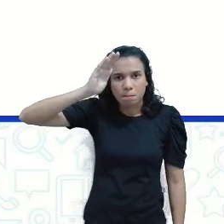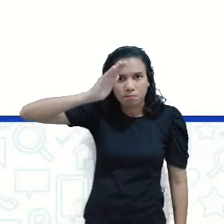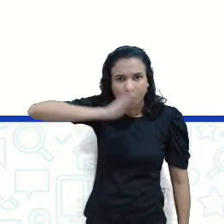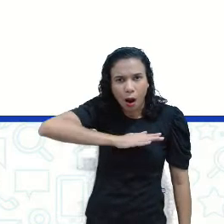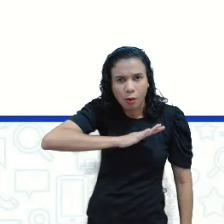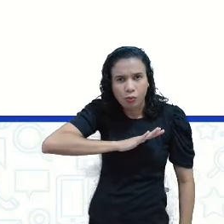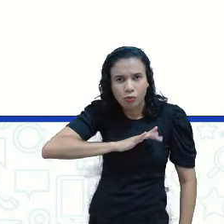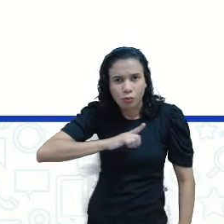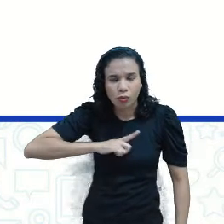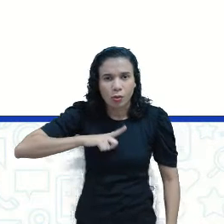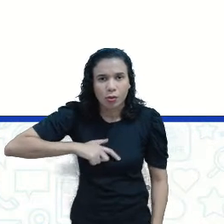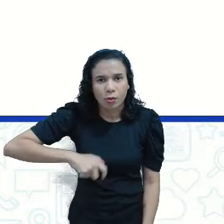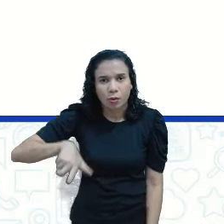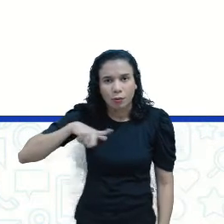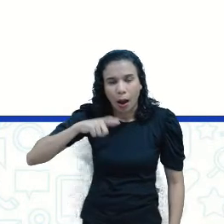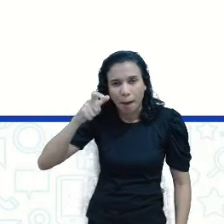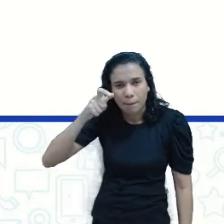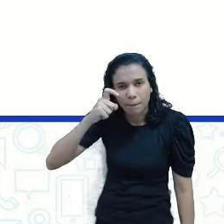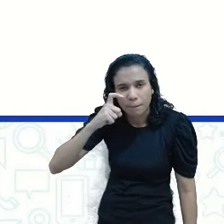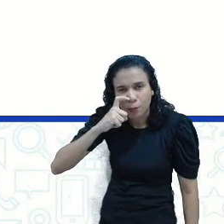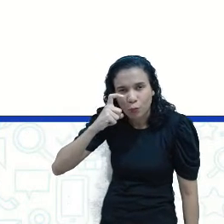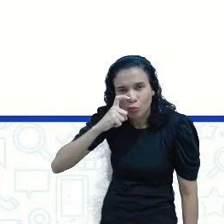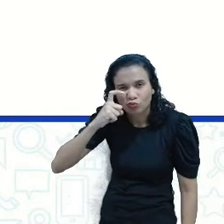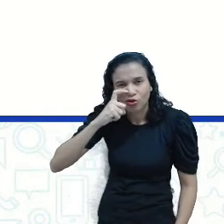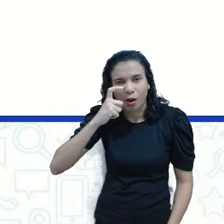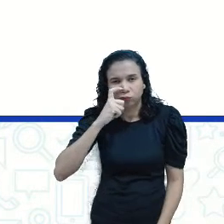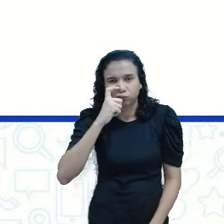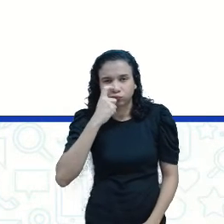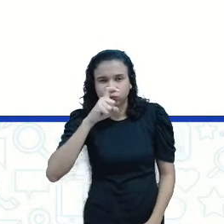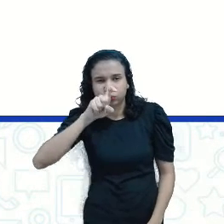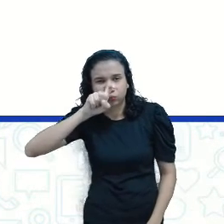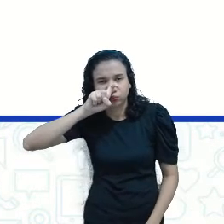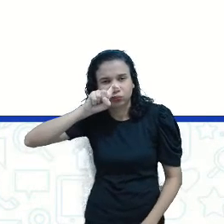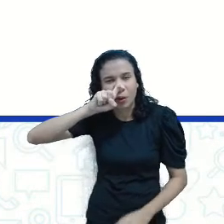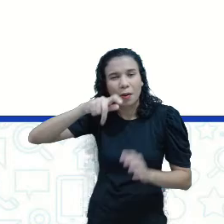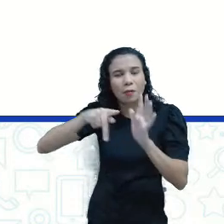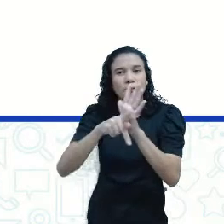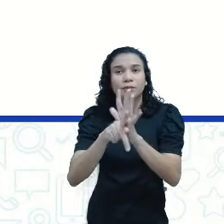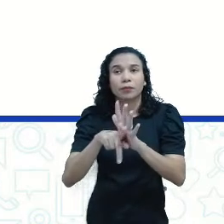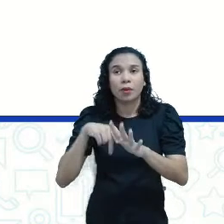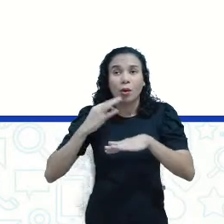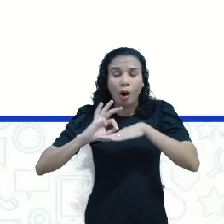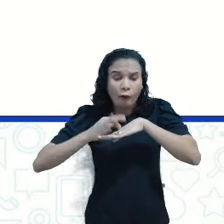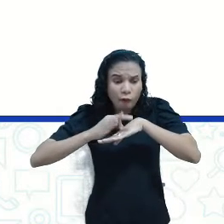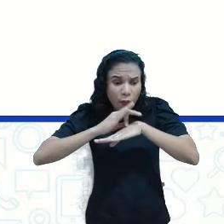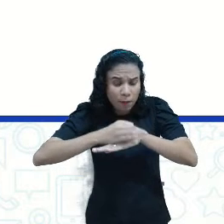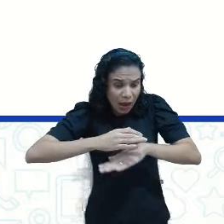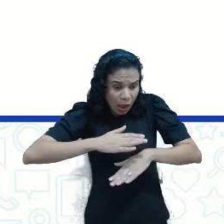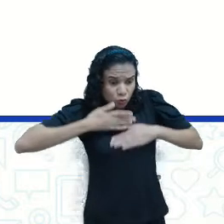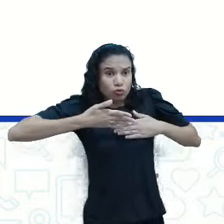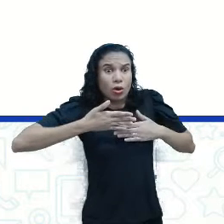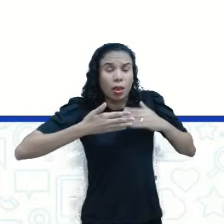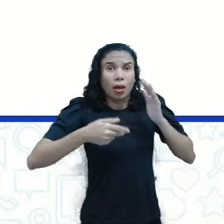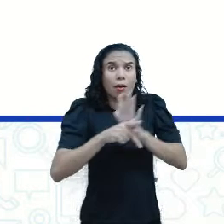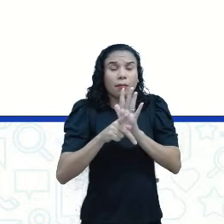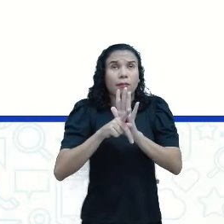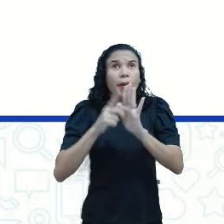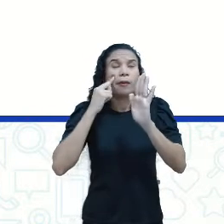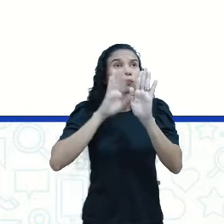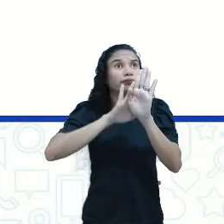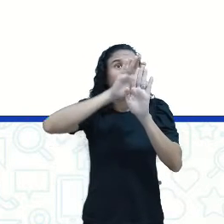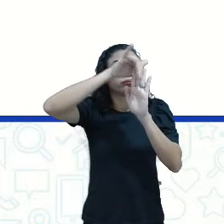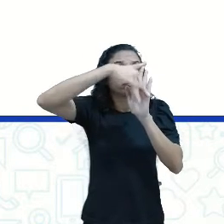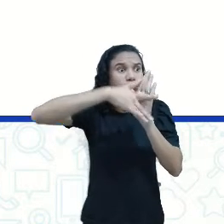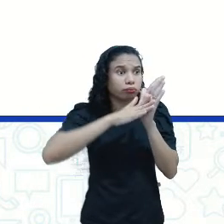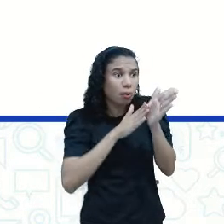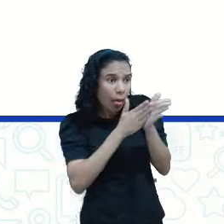da Branca de Neve. Olha aí, ó. Uma formiga assustada com a malvada saiu do topo do espelho e